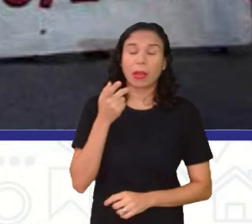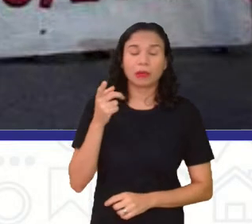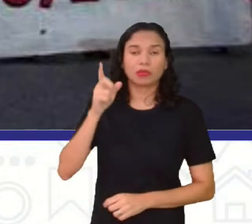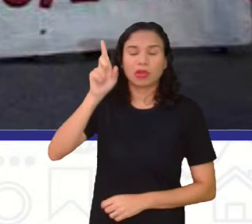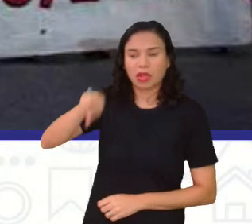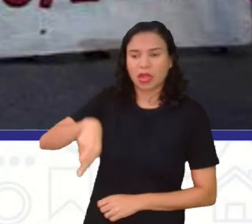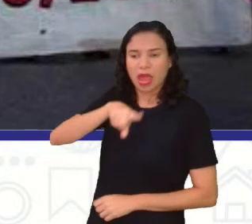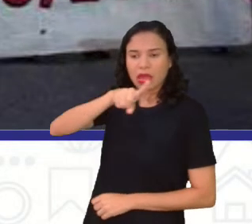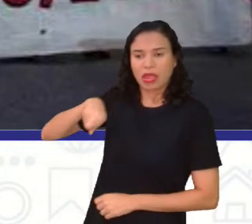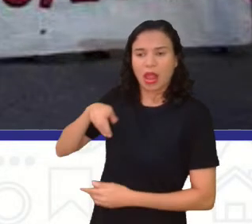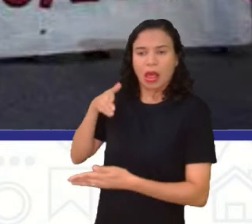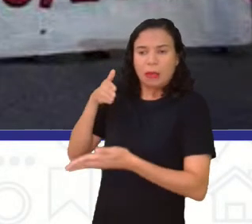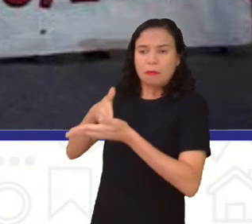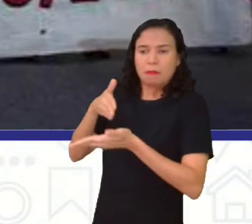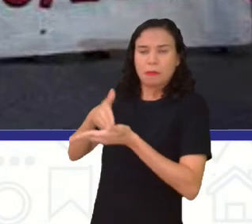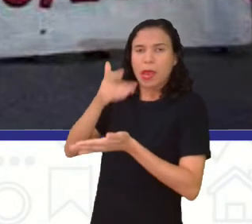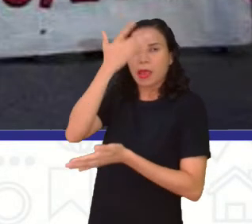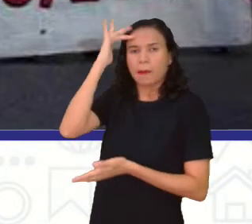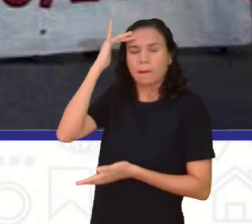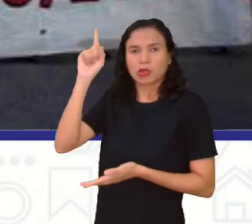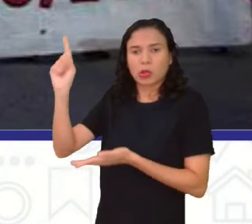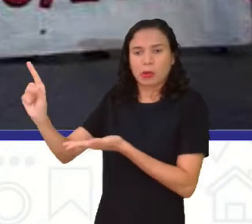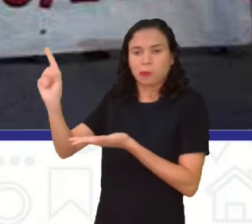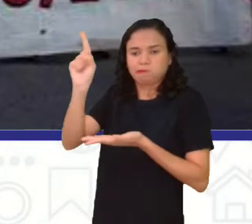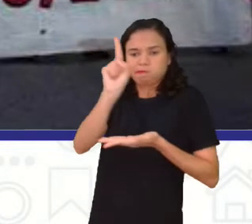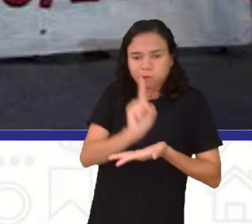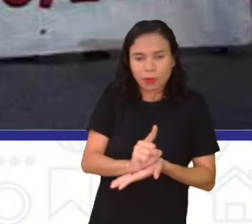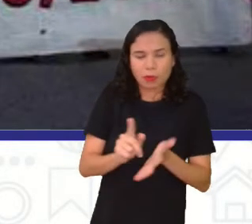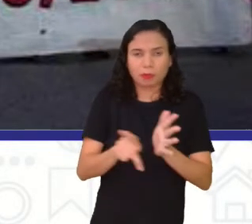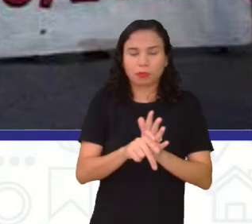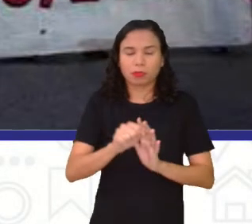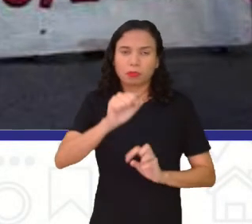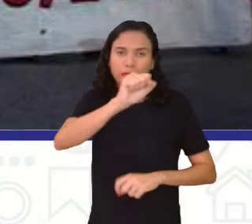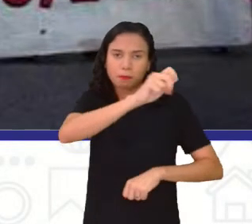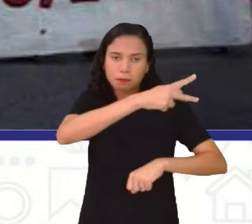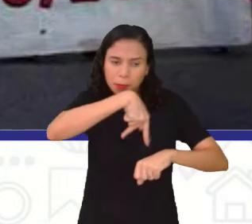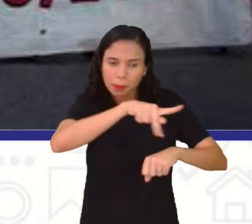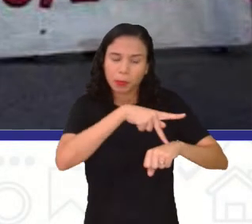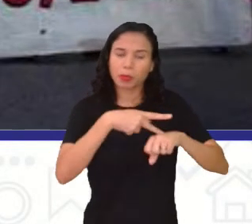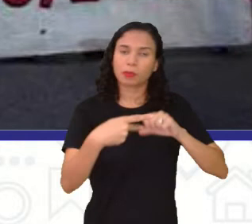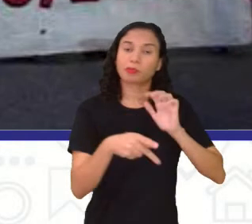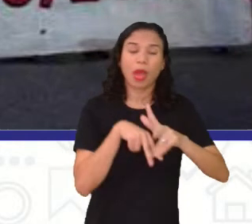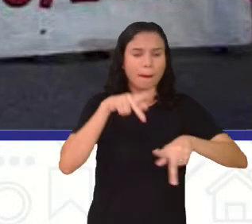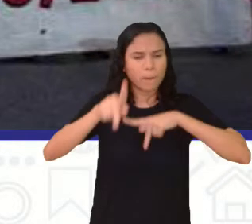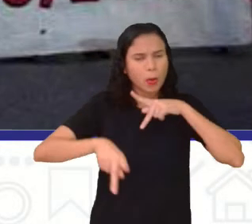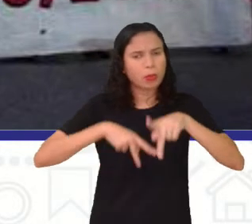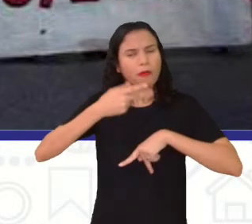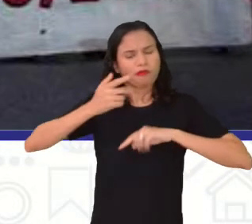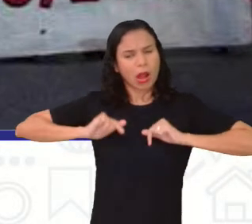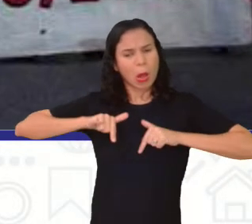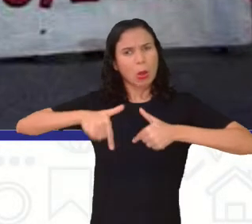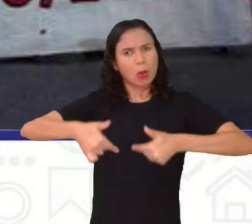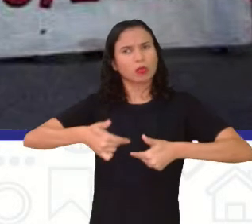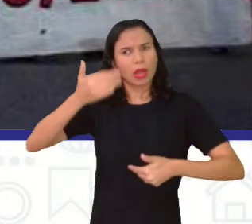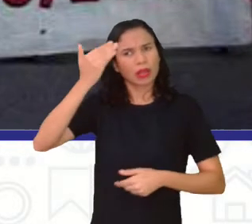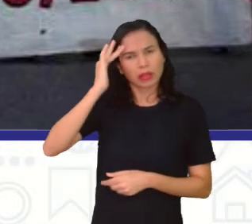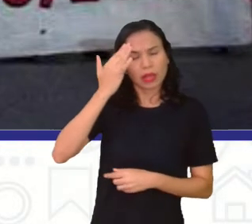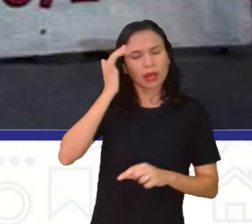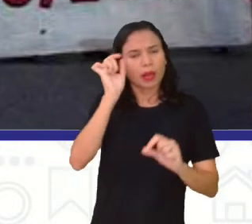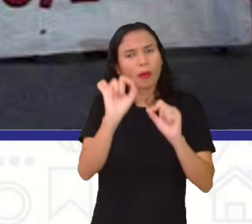de outras pessoas para o território argentino, e a população reagiu, né, entendendo, né,